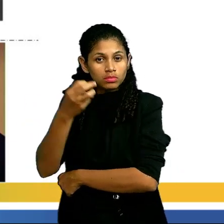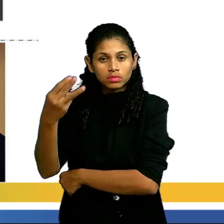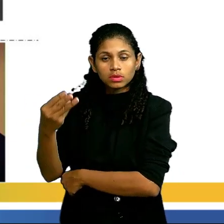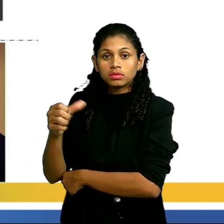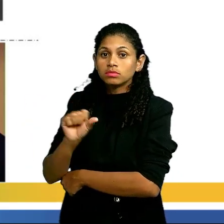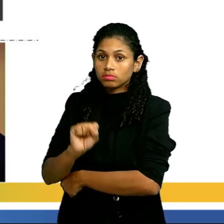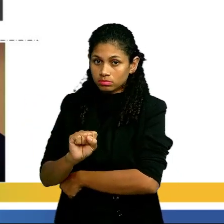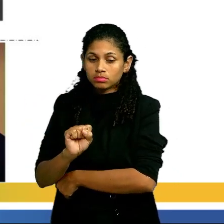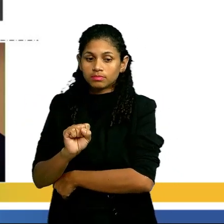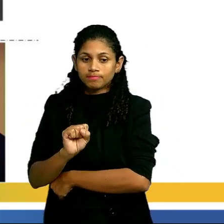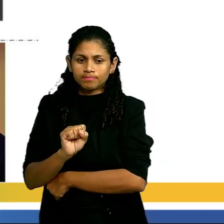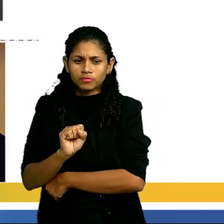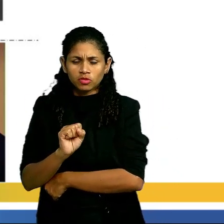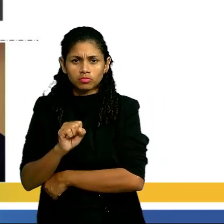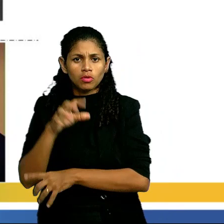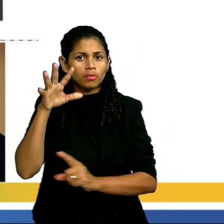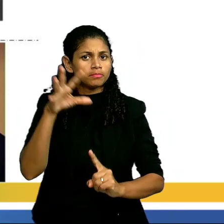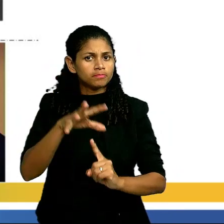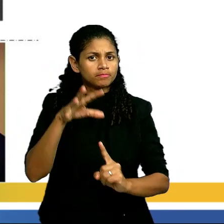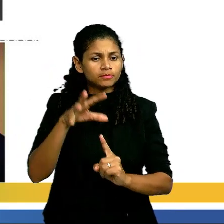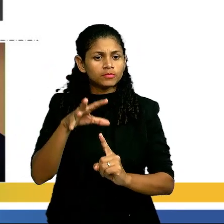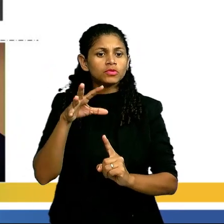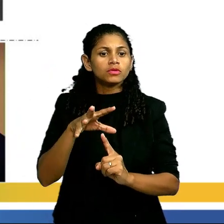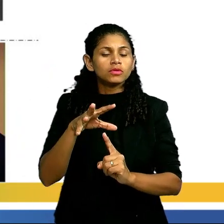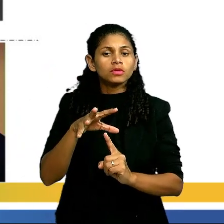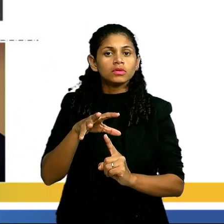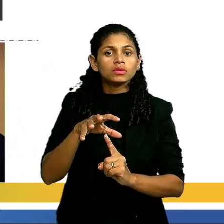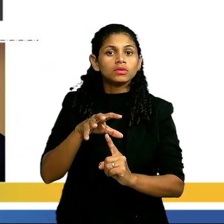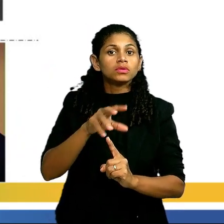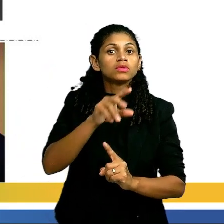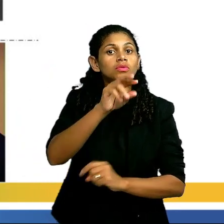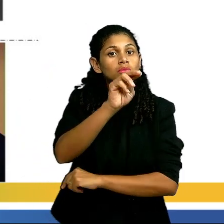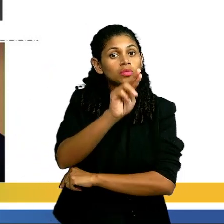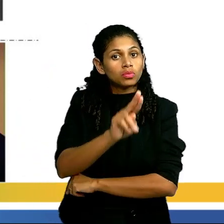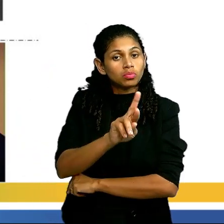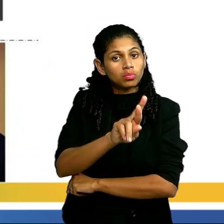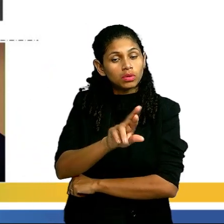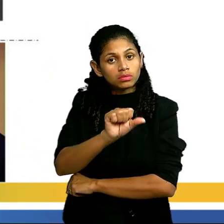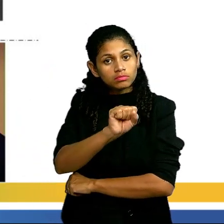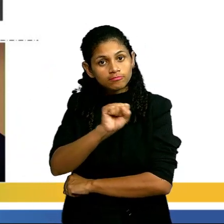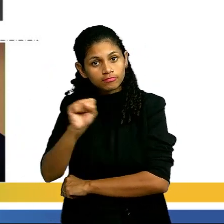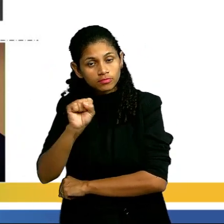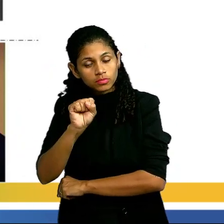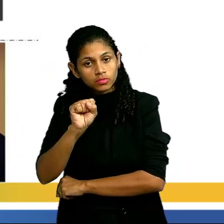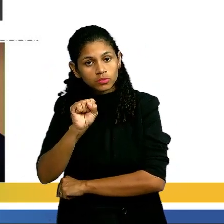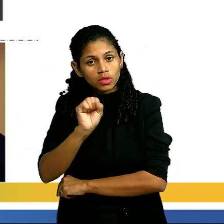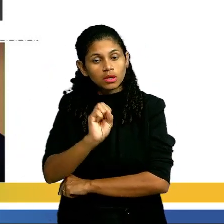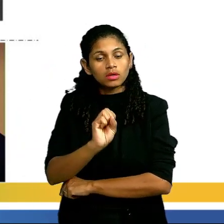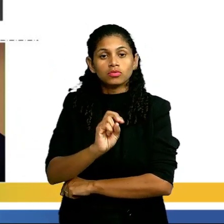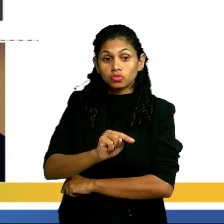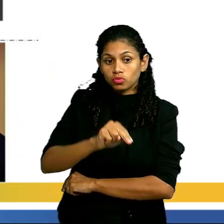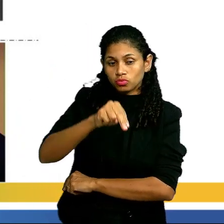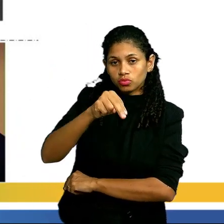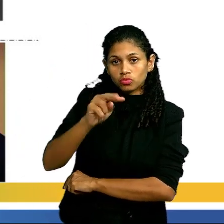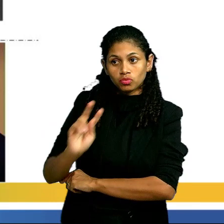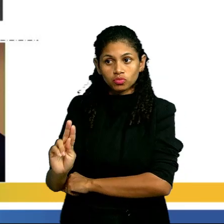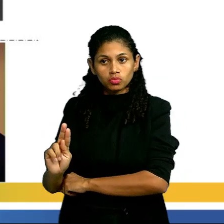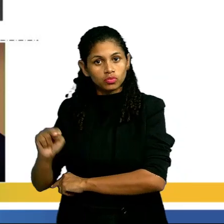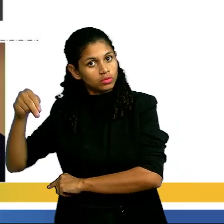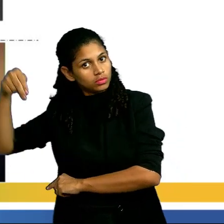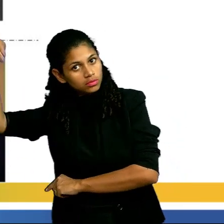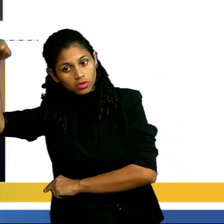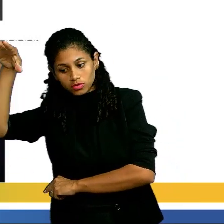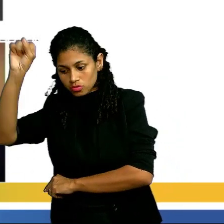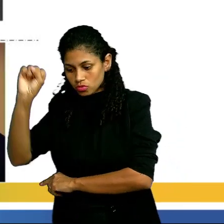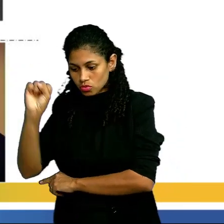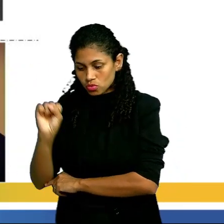sob influência dos socialistas e a parte sul sob influência dos capitalistas, perdão. Aí, como você